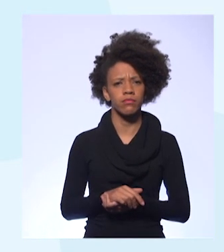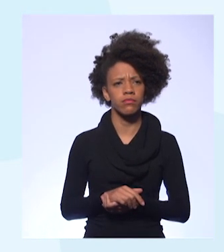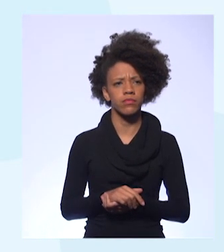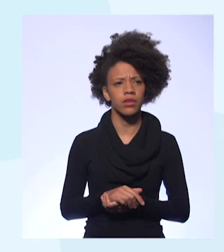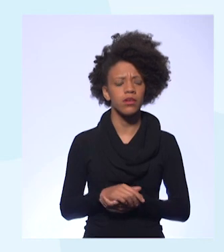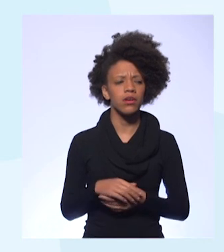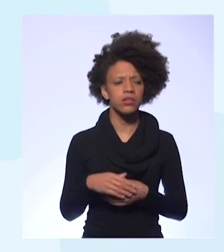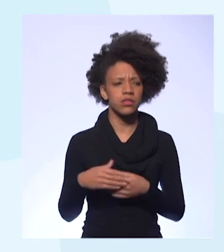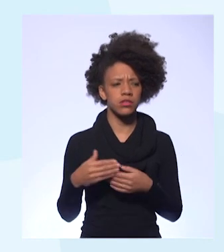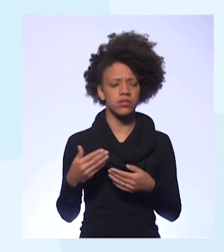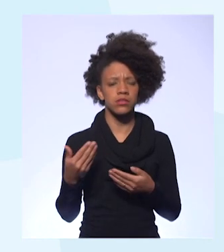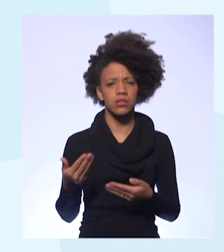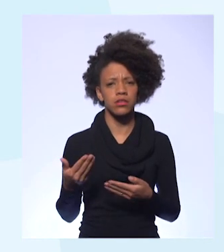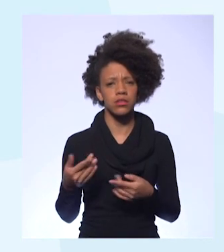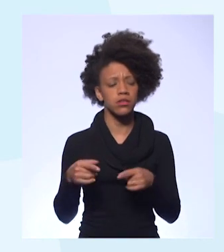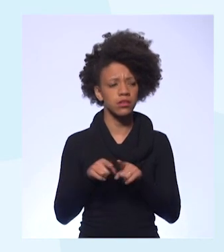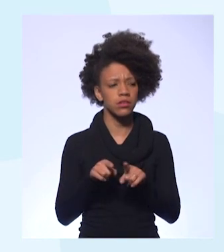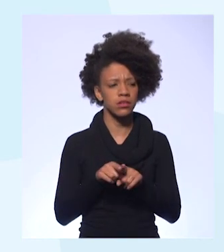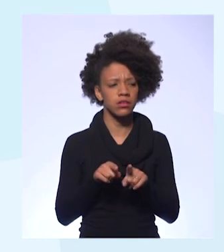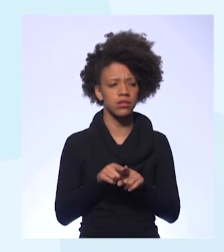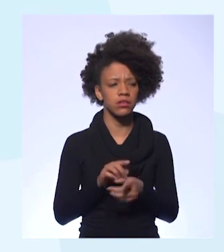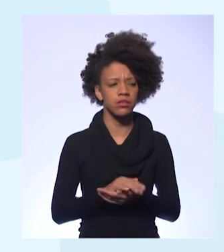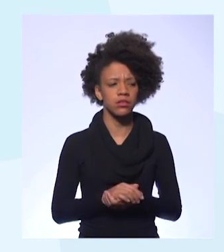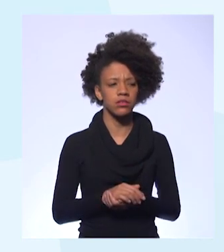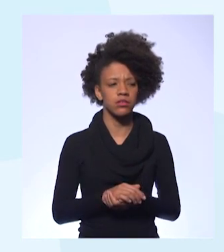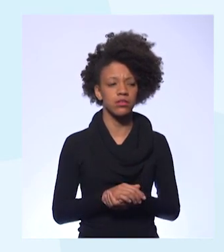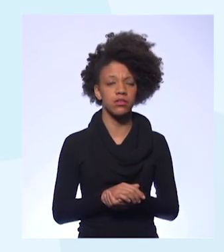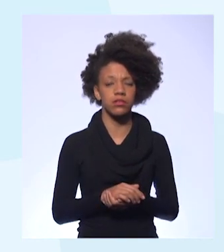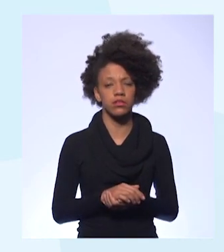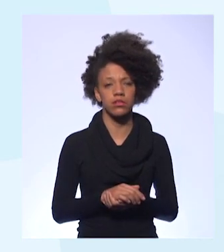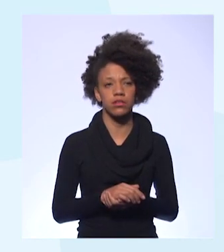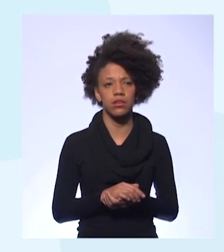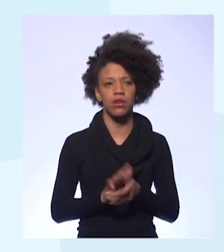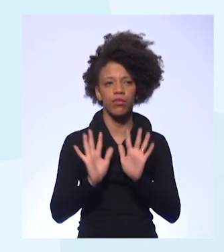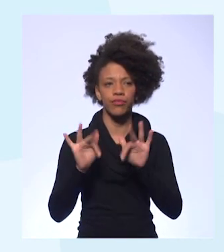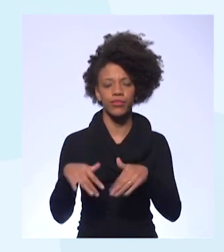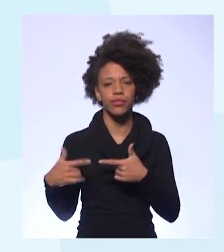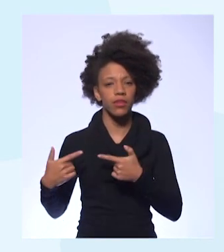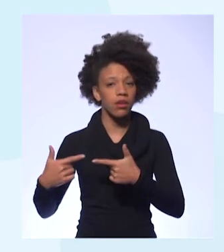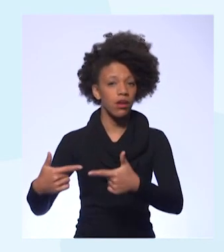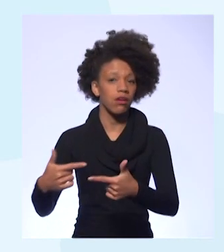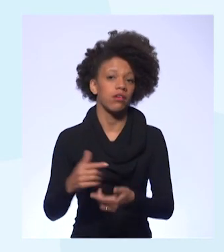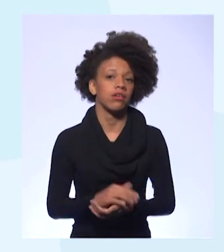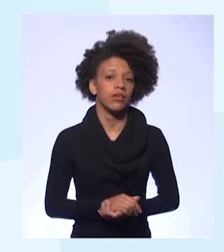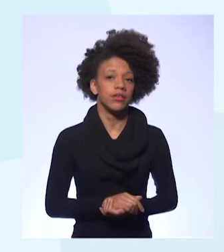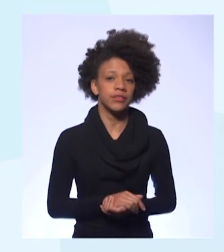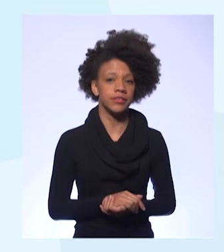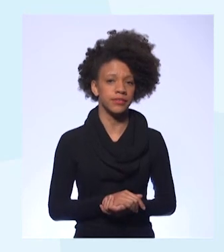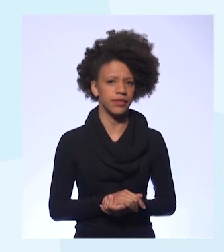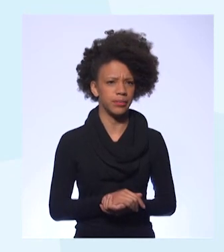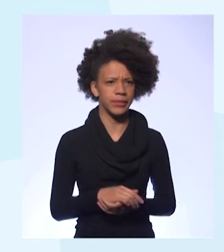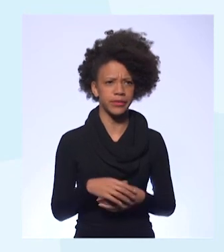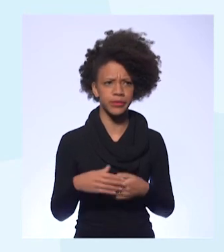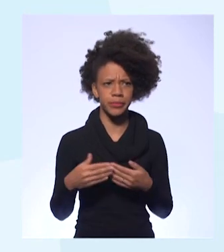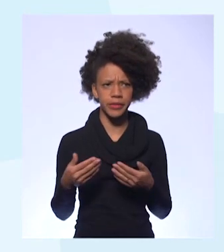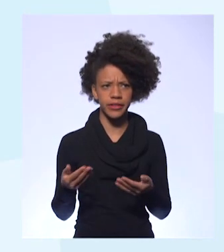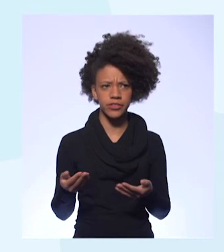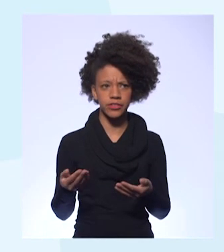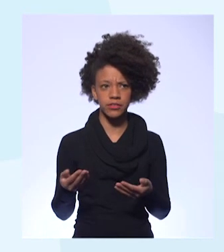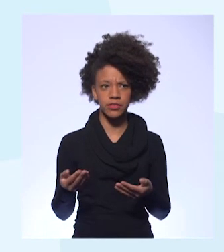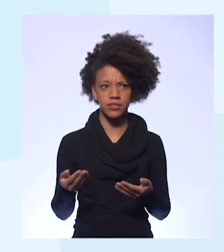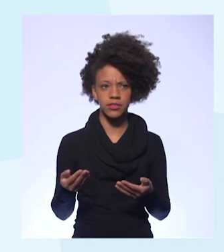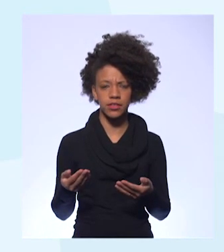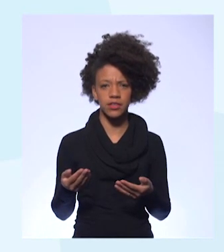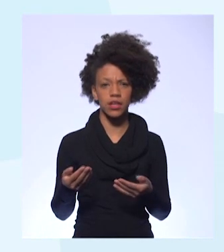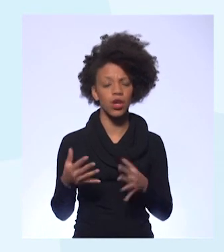que provavelmente assim já é o final da Guerra né já deveria ser o final da guerra que a dezembrada